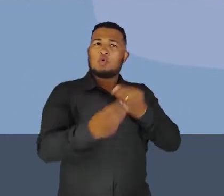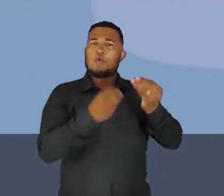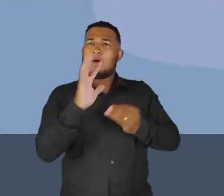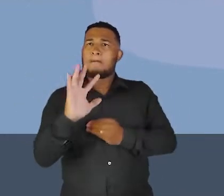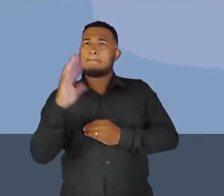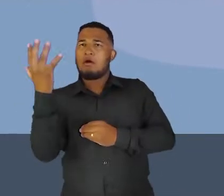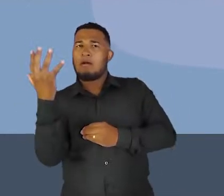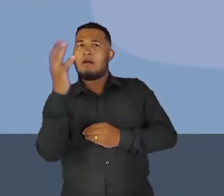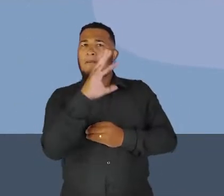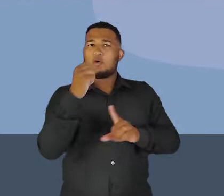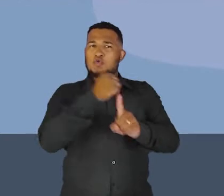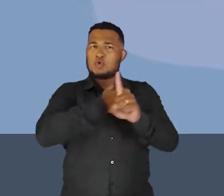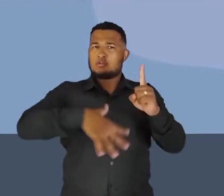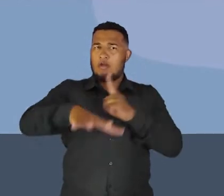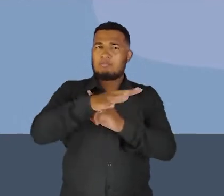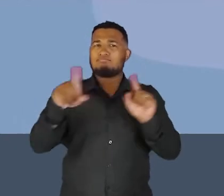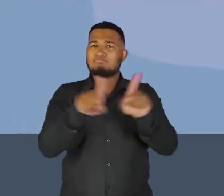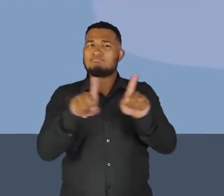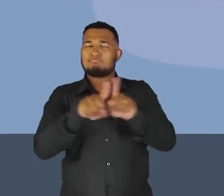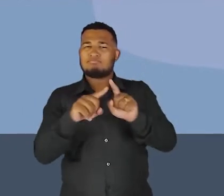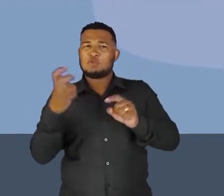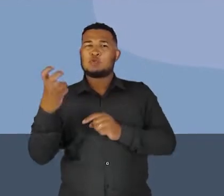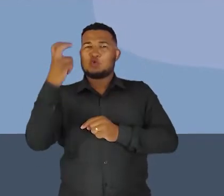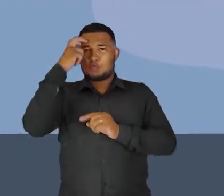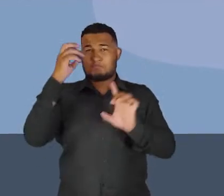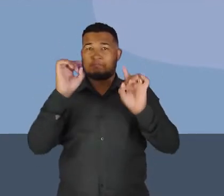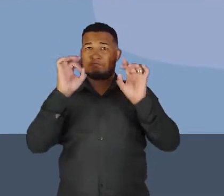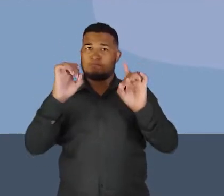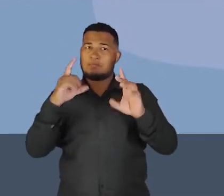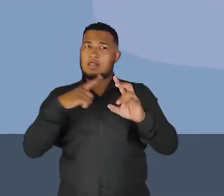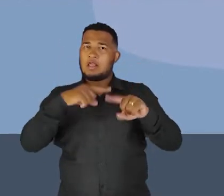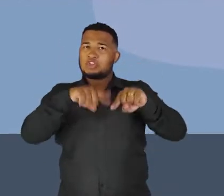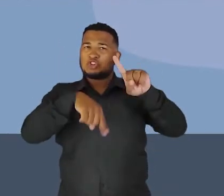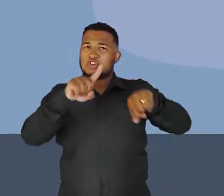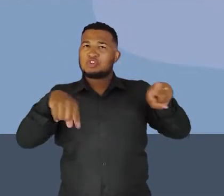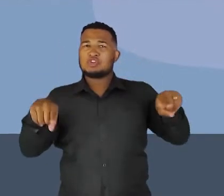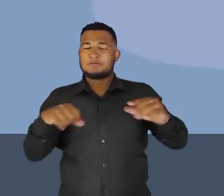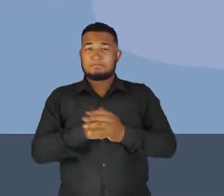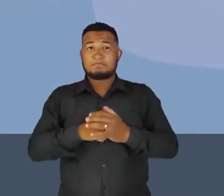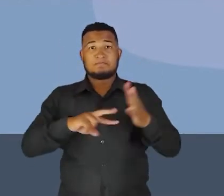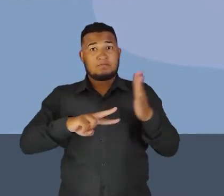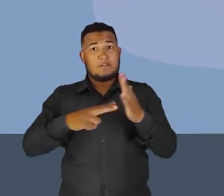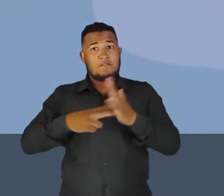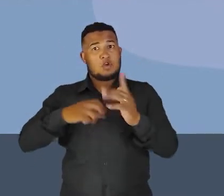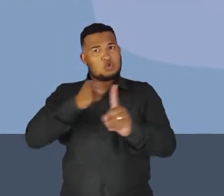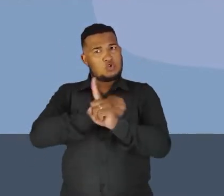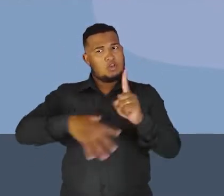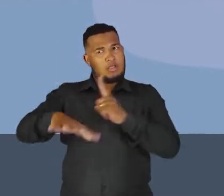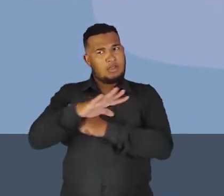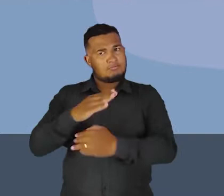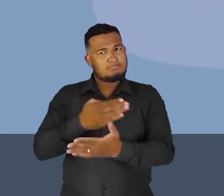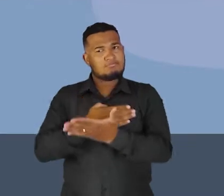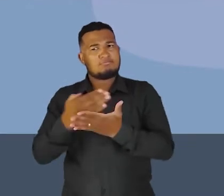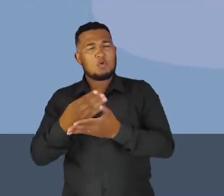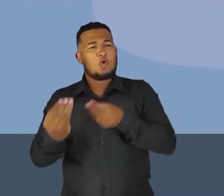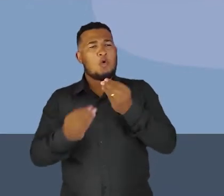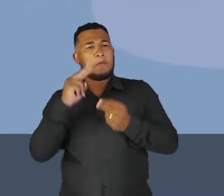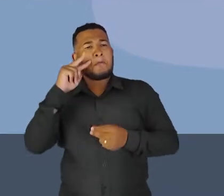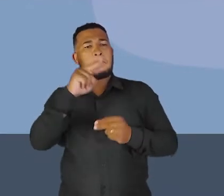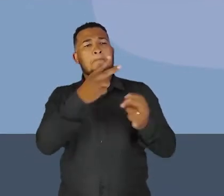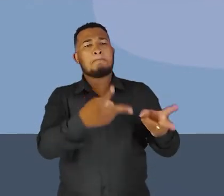situações sociais e culturais específicas, É uma produção de uma determinada sociedade e está relacionado com formas de ver os